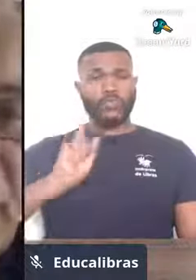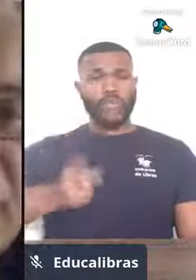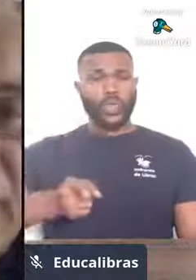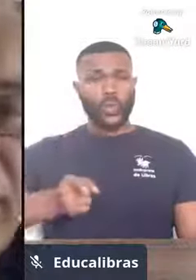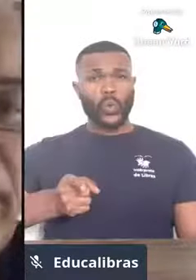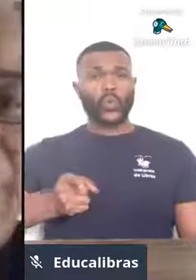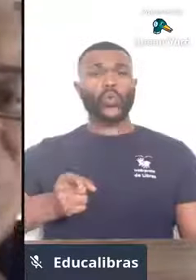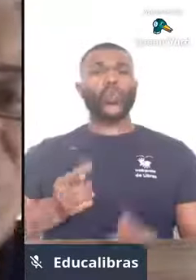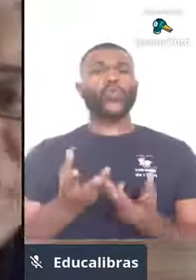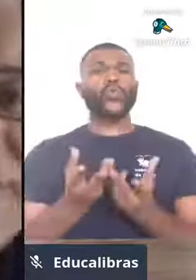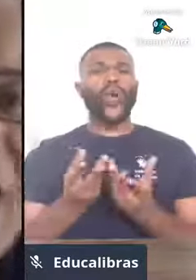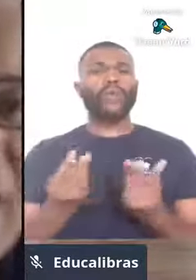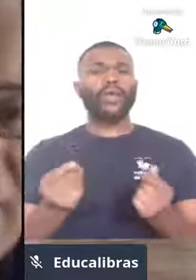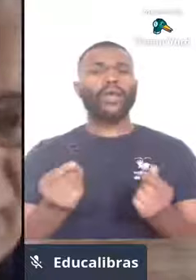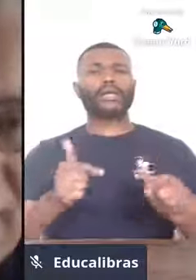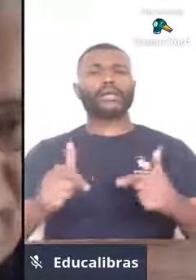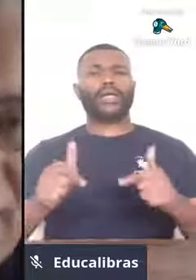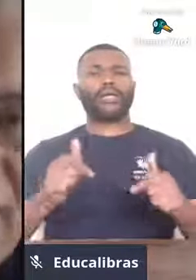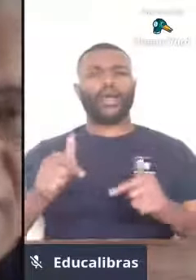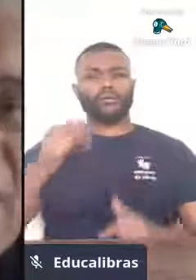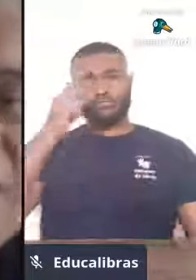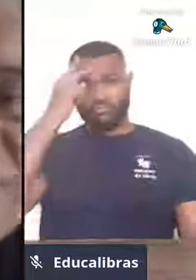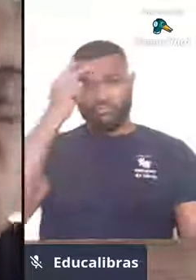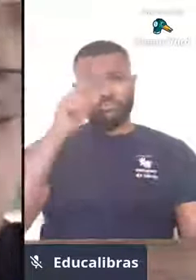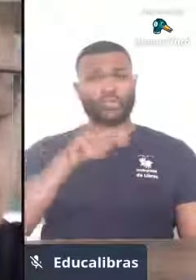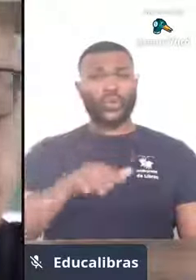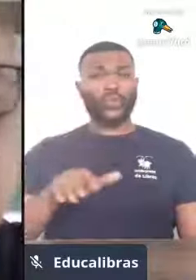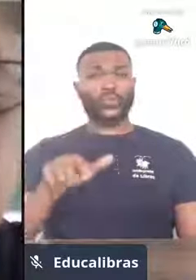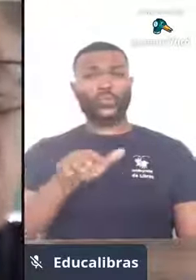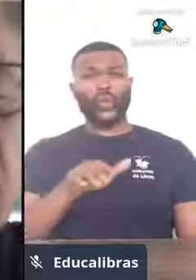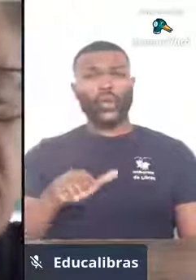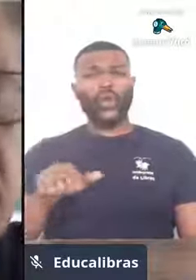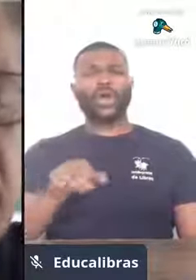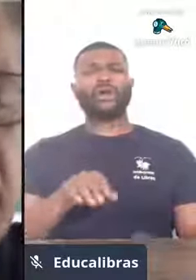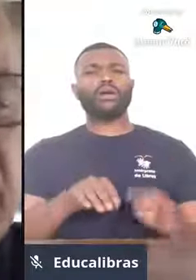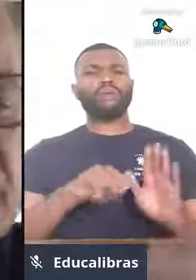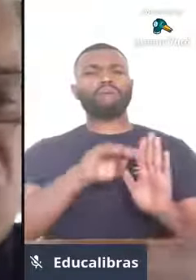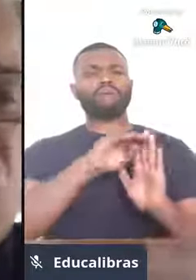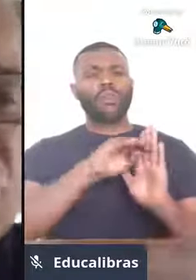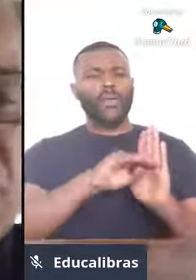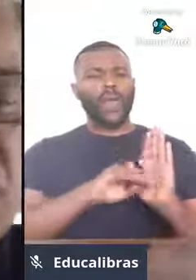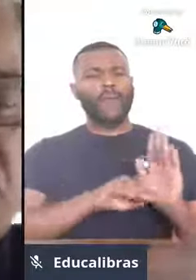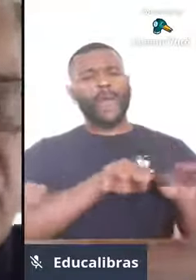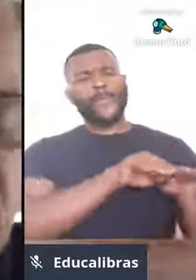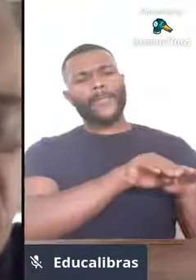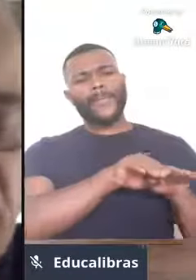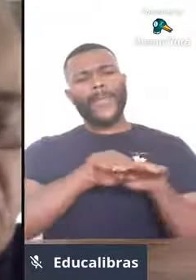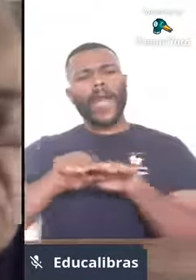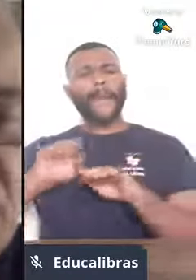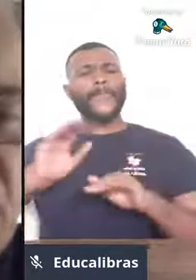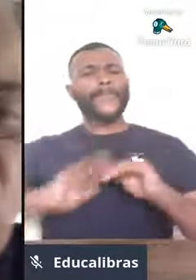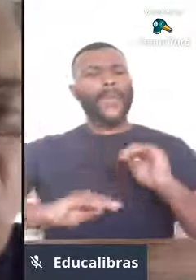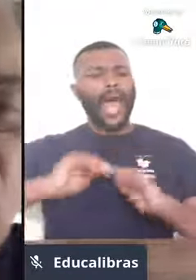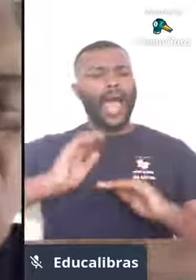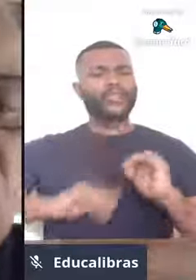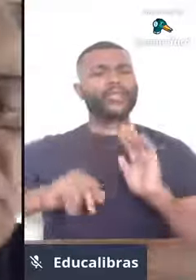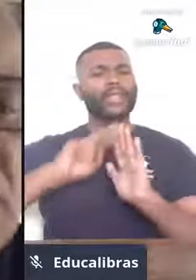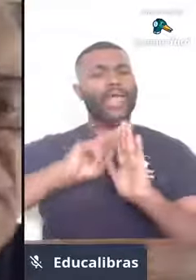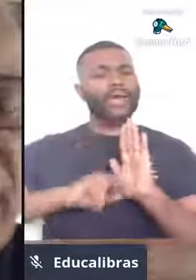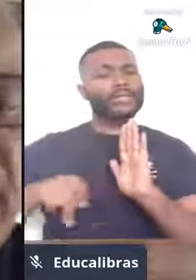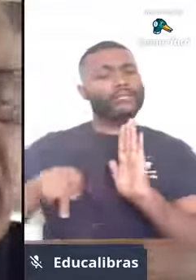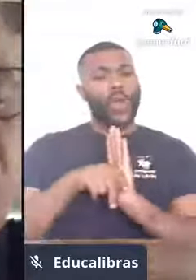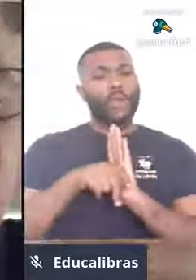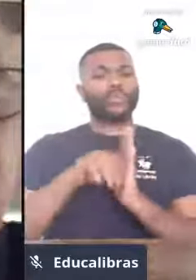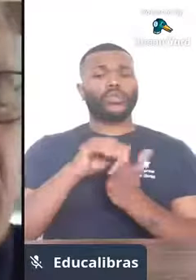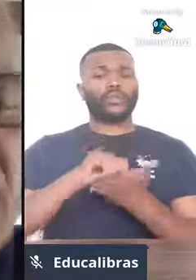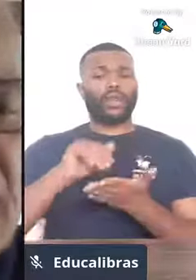outros. Padronizar as ações de todas as secretarias. Ou seja, eu quero ser um órgão